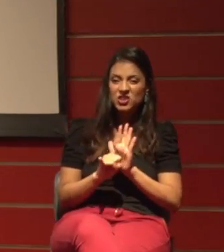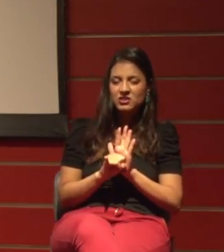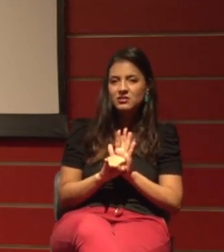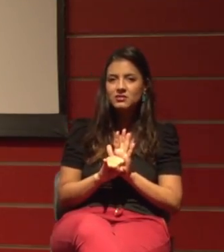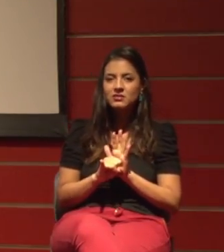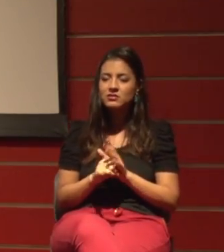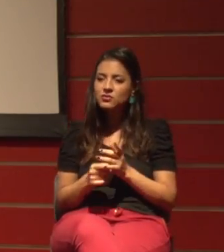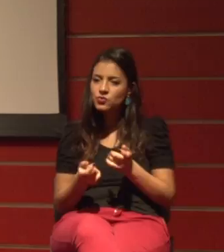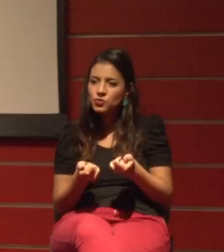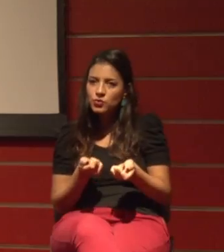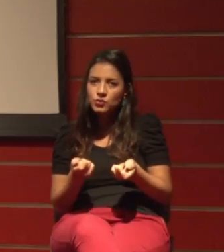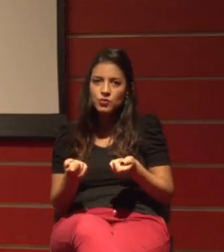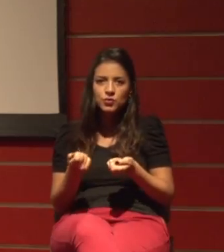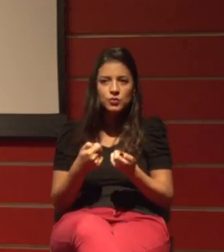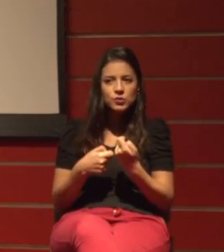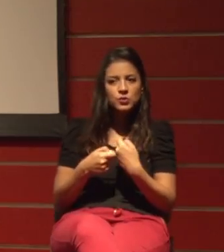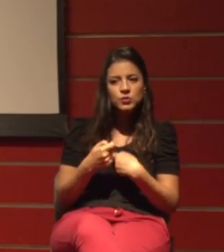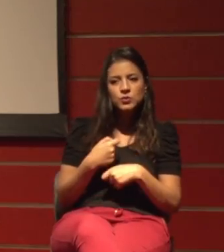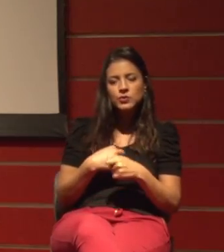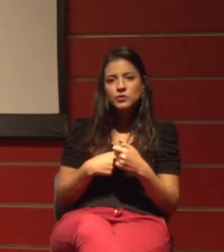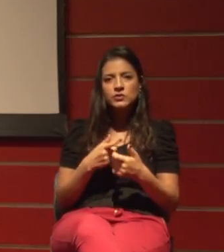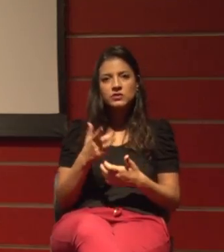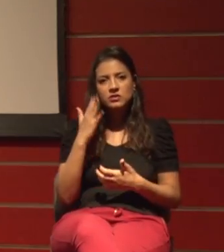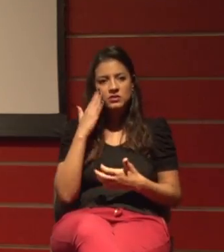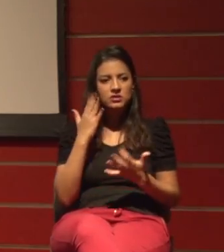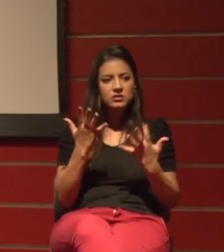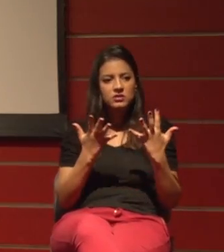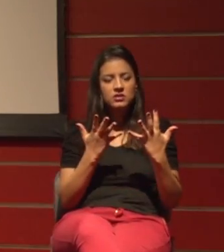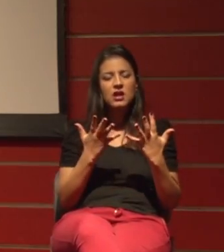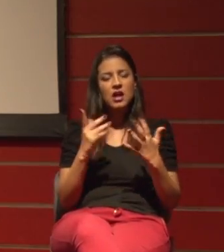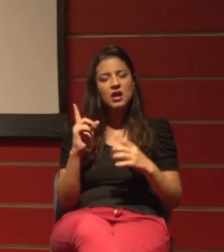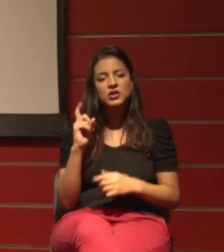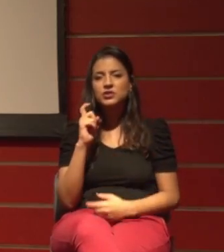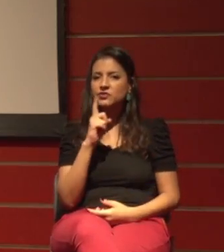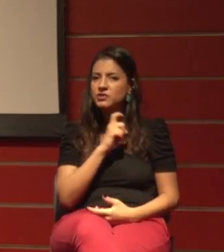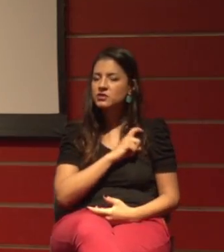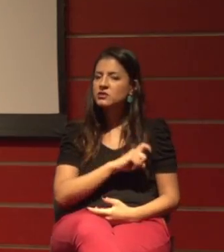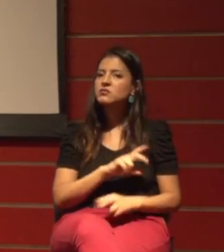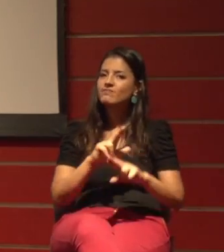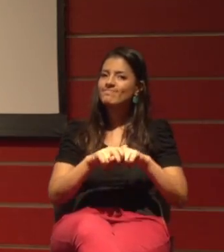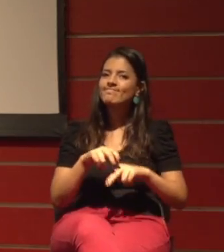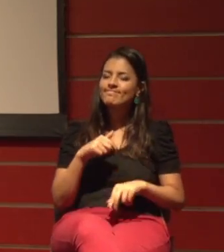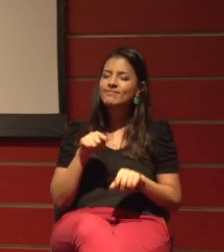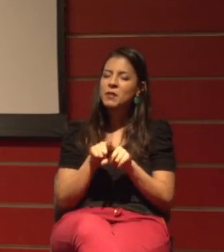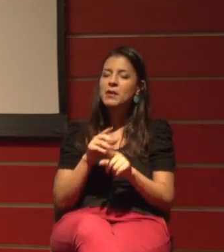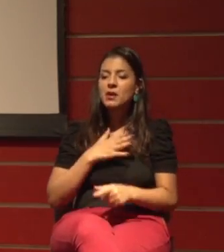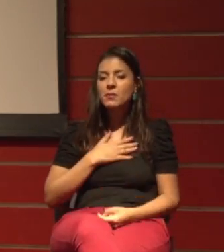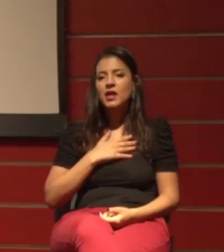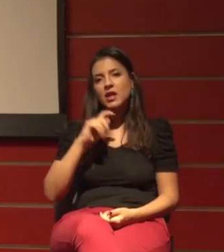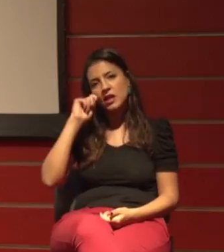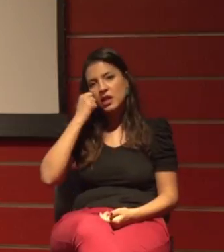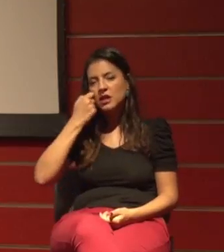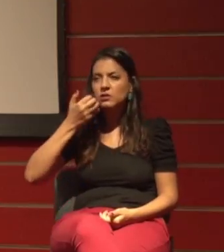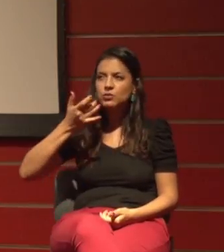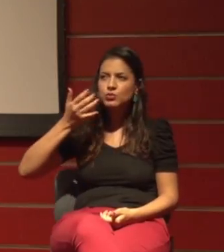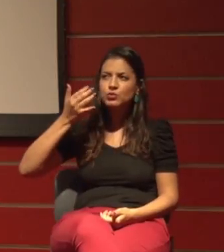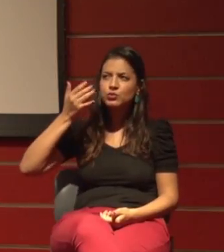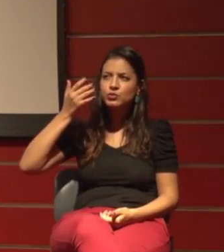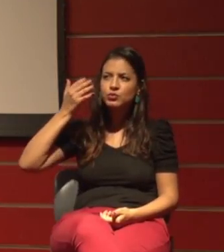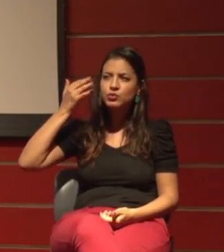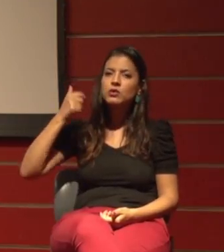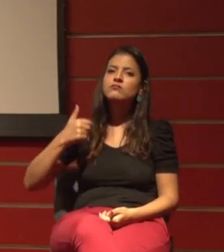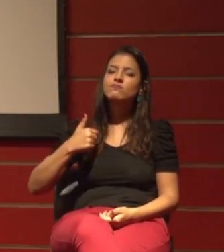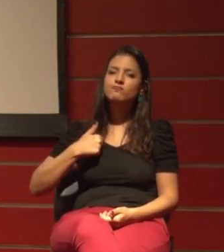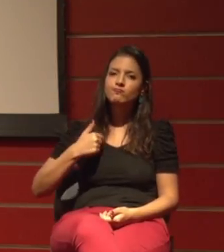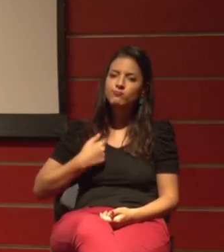tentam negociá-la com você né então Eh foi um processo de busca das minhas raízes negras foi um processo de